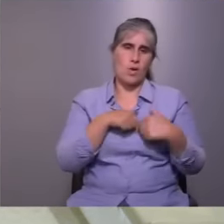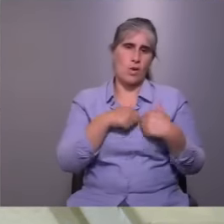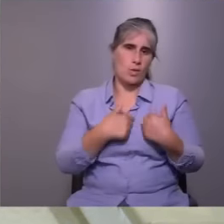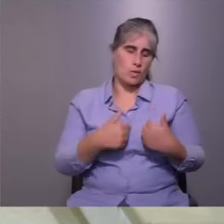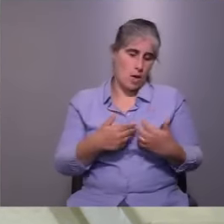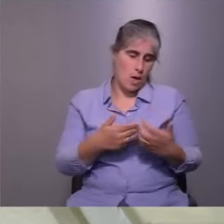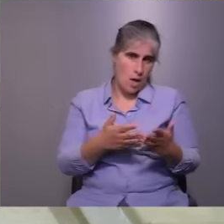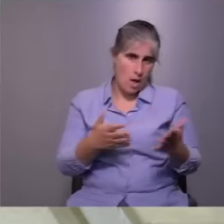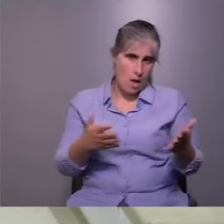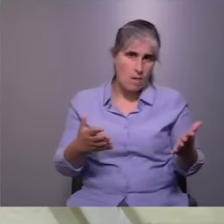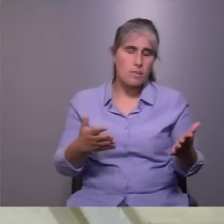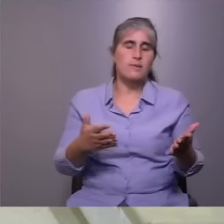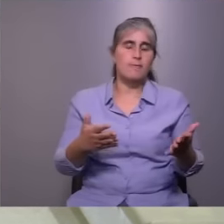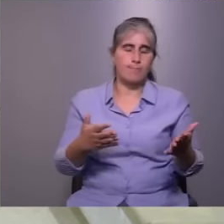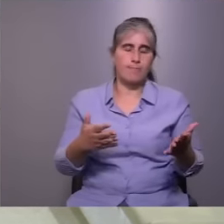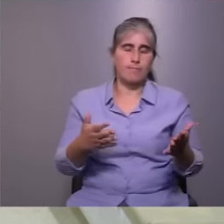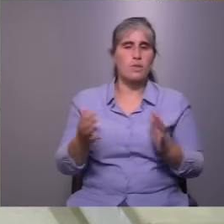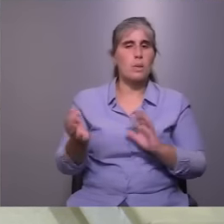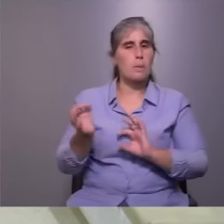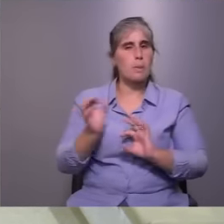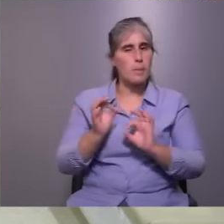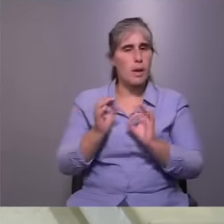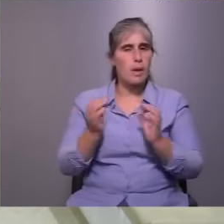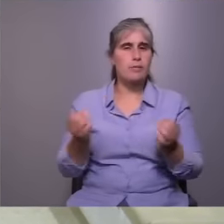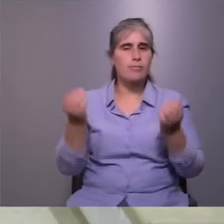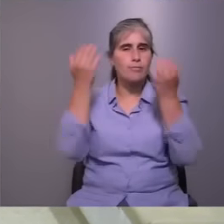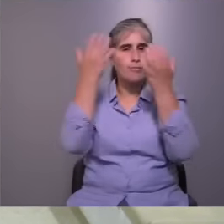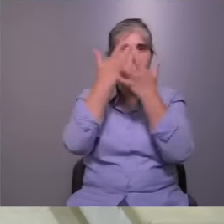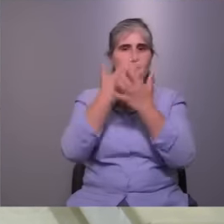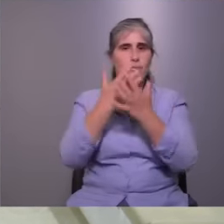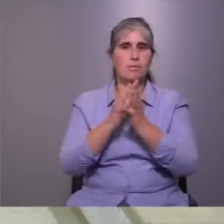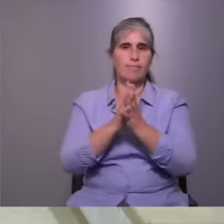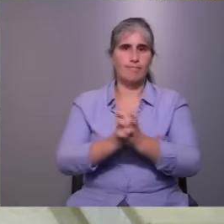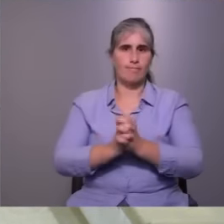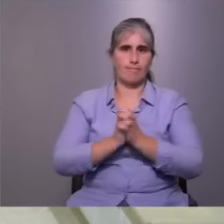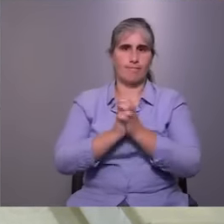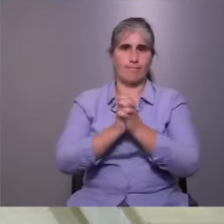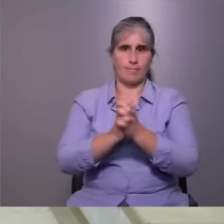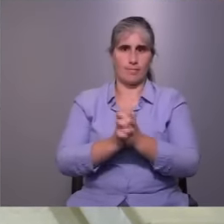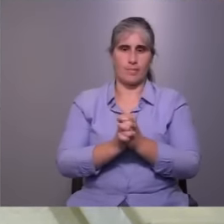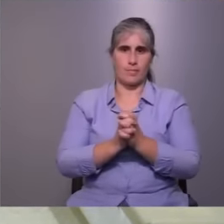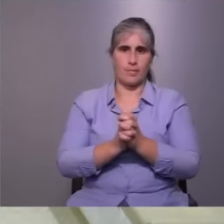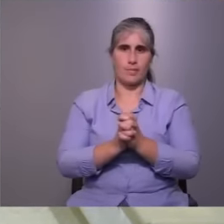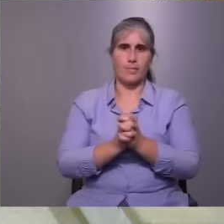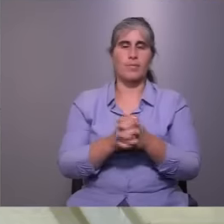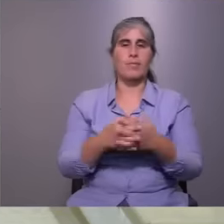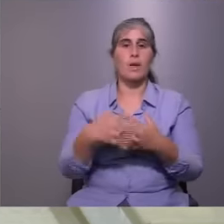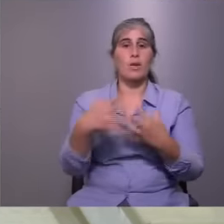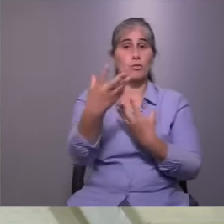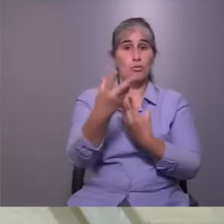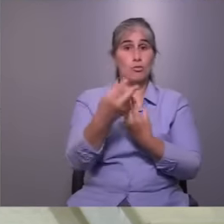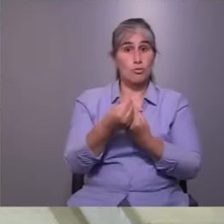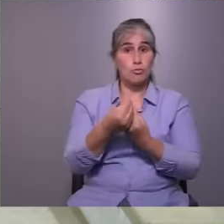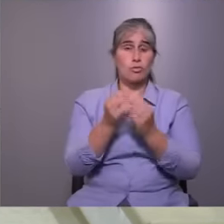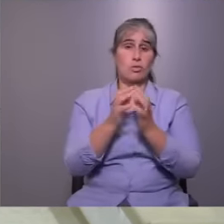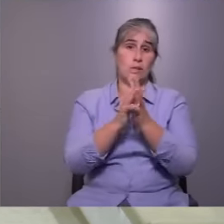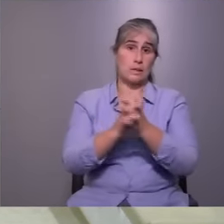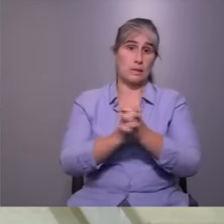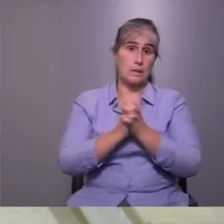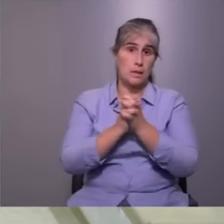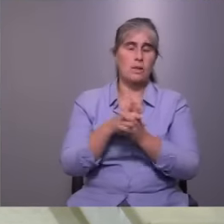Vamos, por isso, abrir o nosso coração e preparar esta noite de vigília